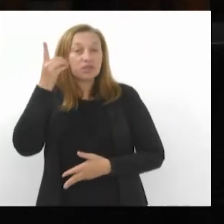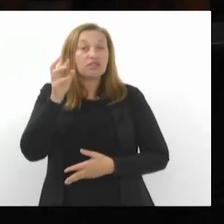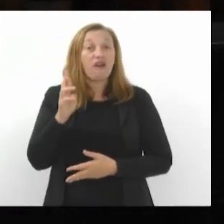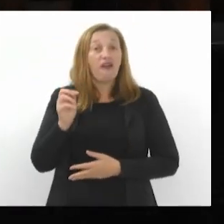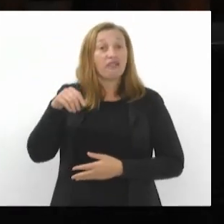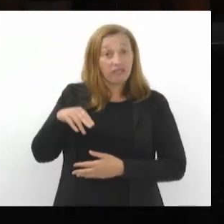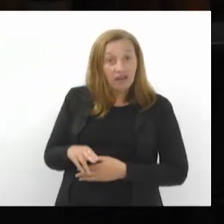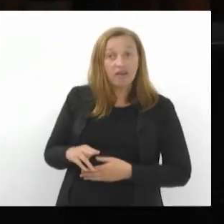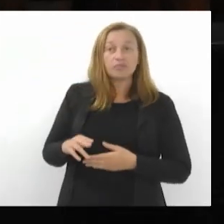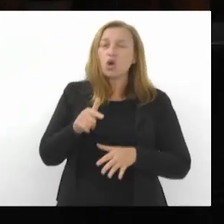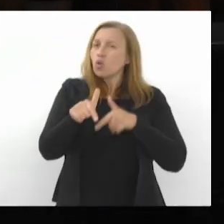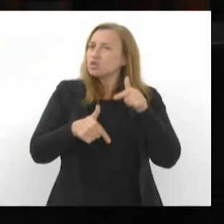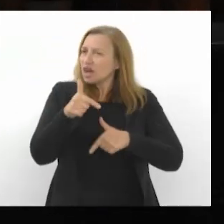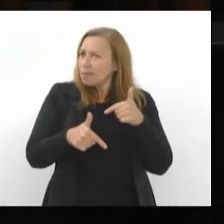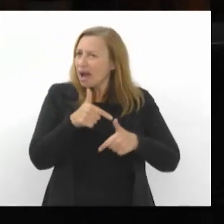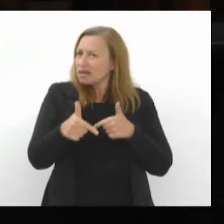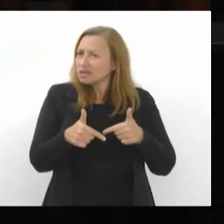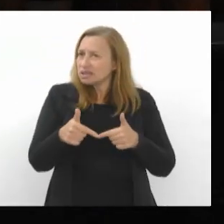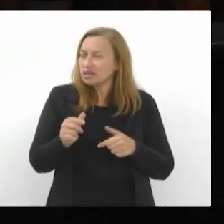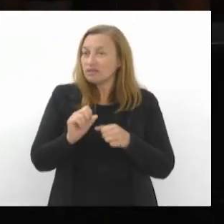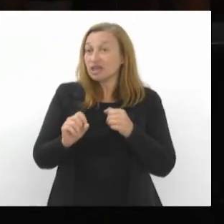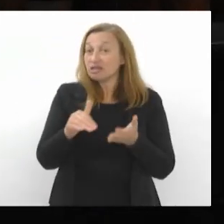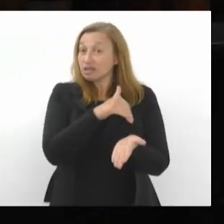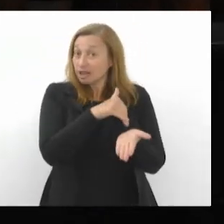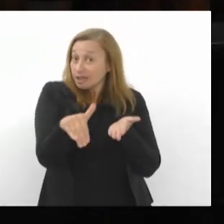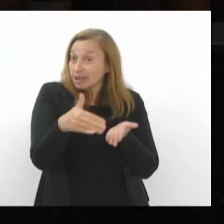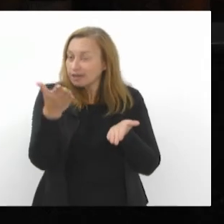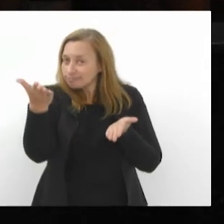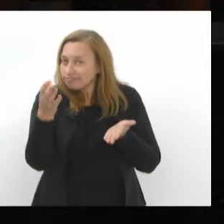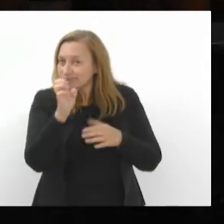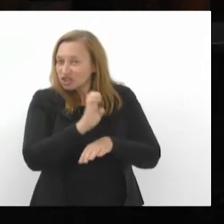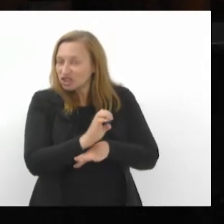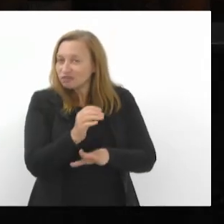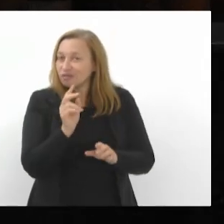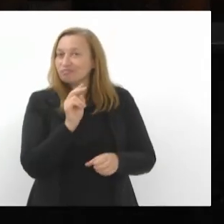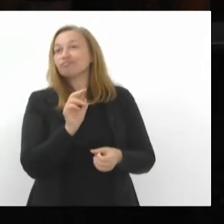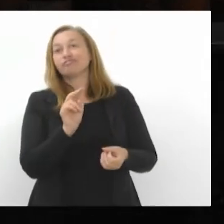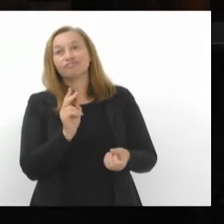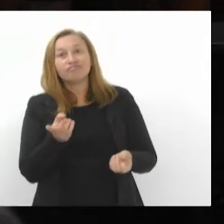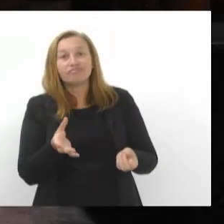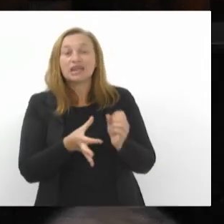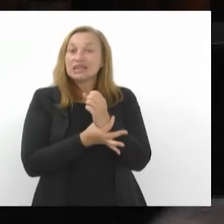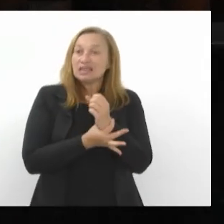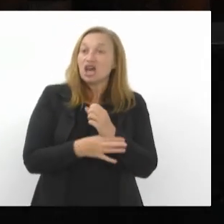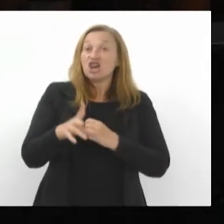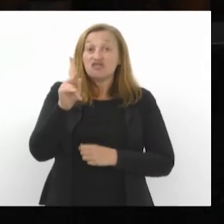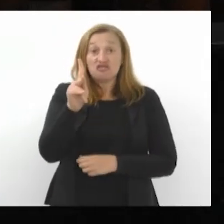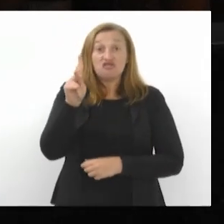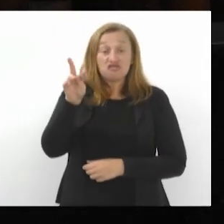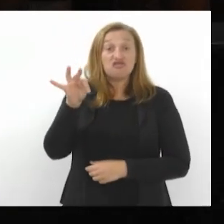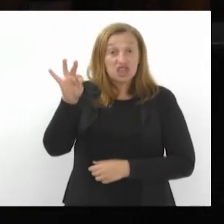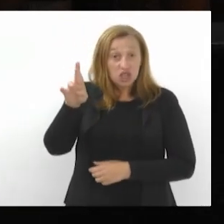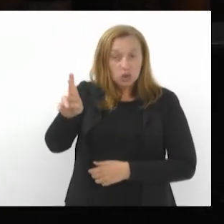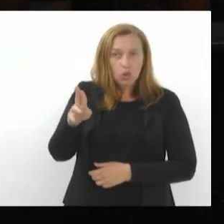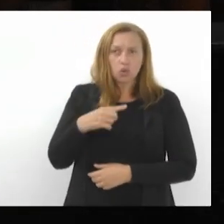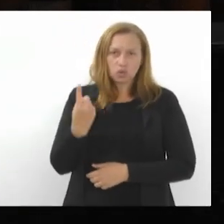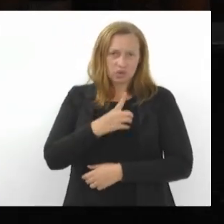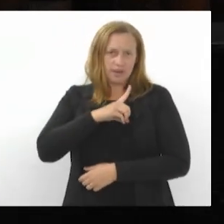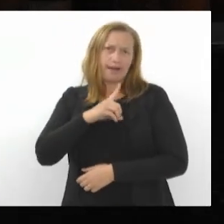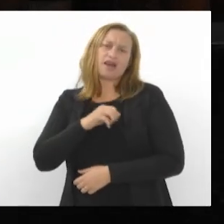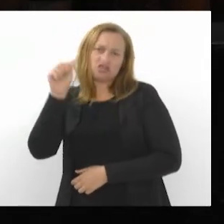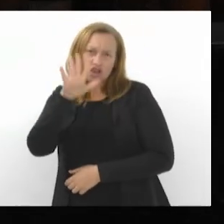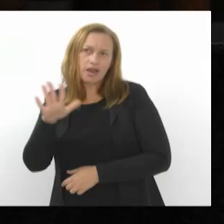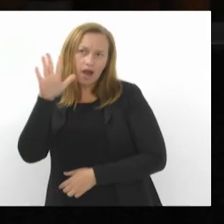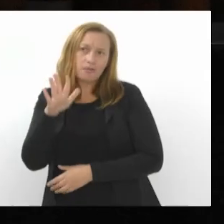Jordi, o trabalho que vem sendo feito pelo secretário estadual de segurança, o Vitor, nosso delegado federal,